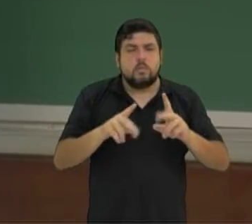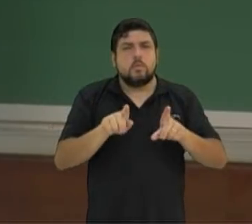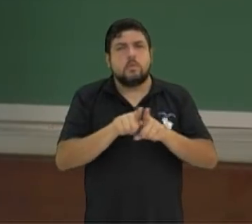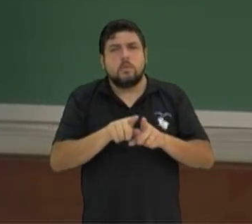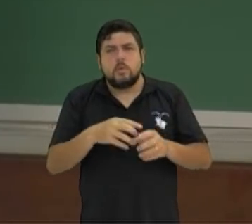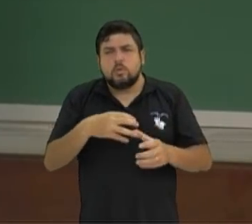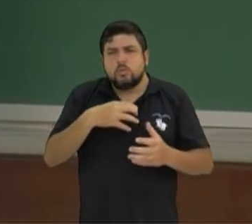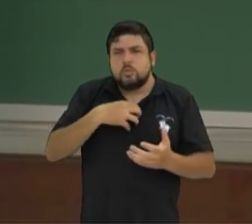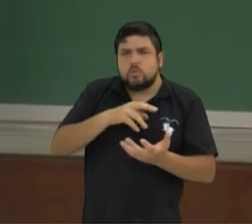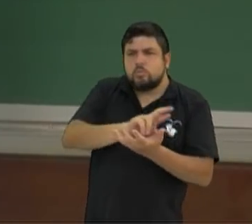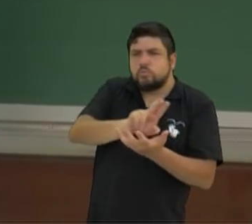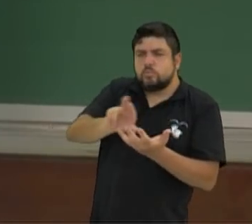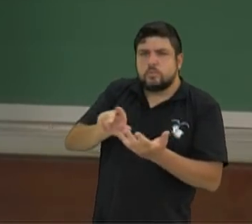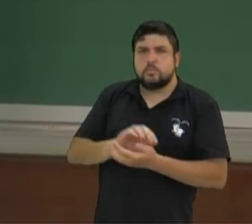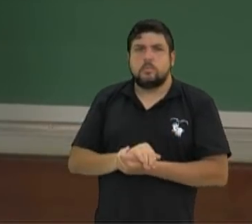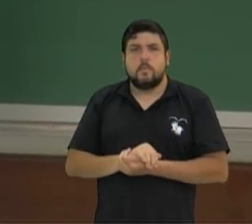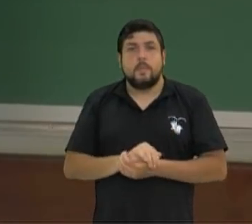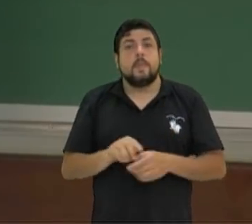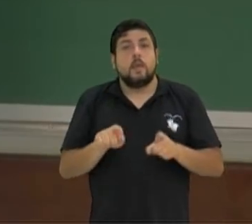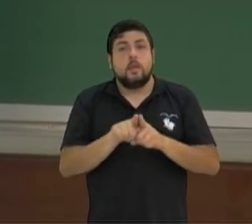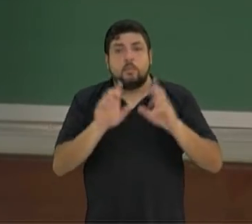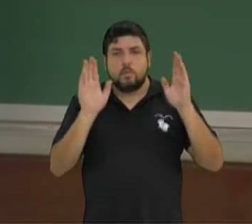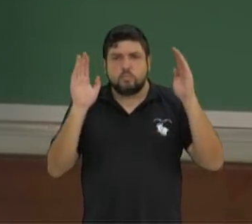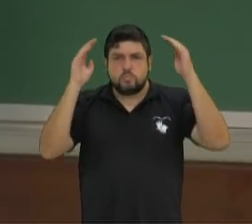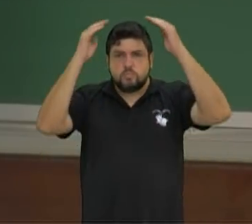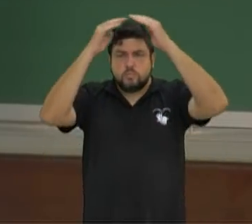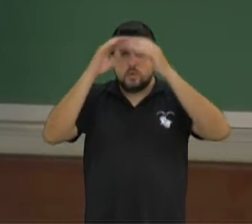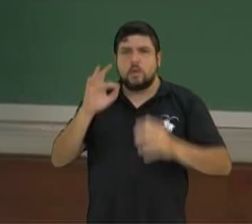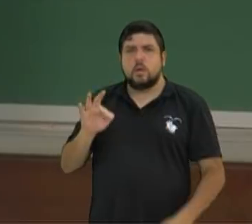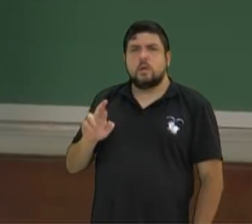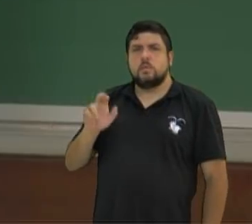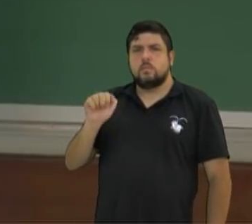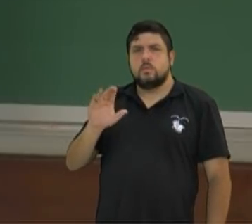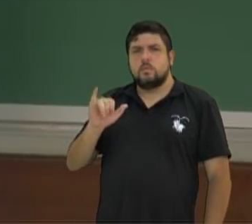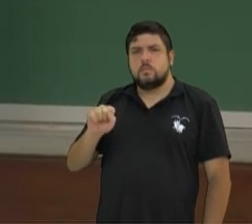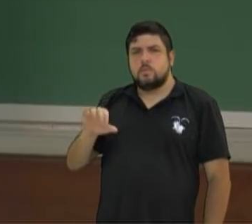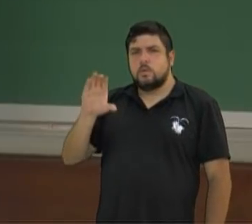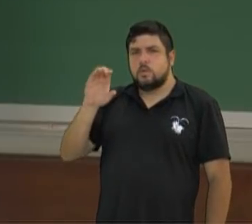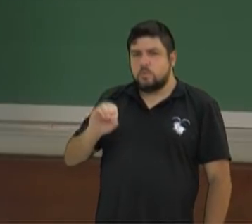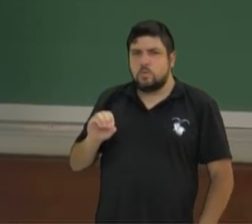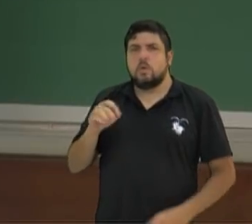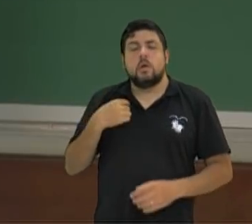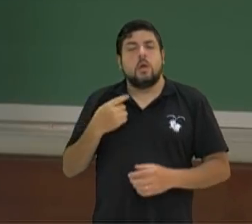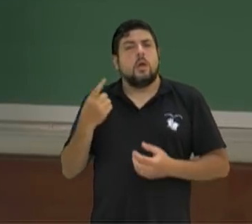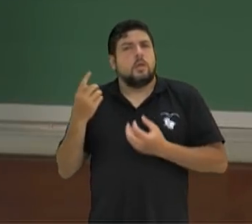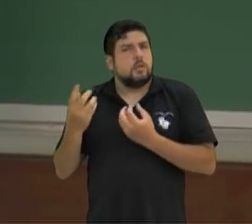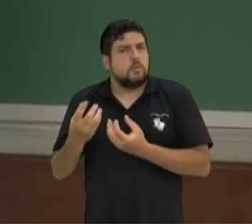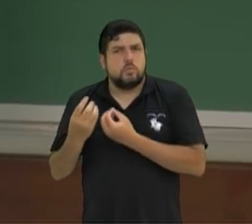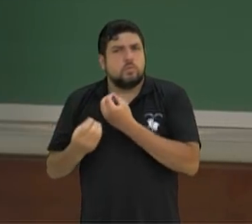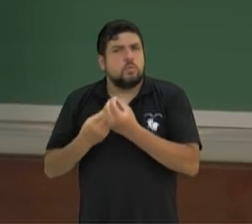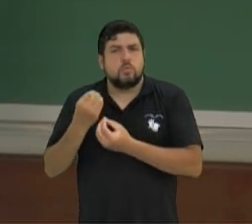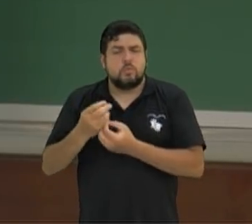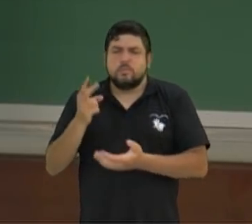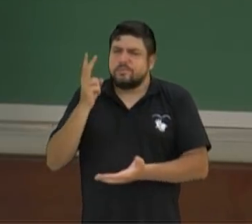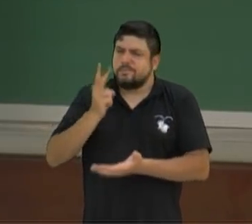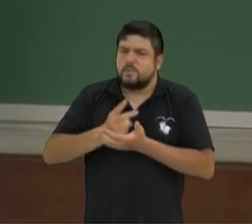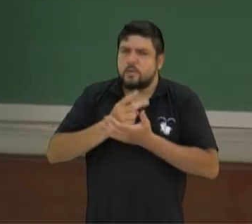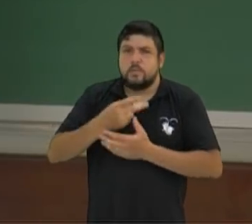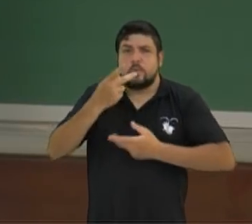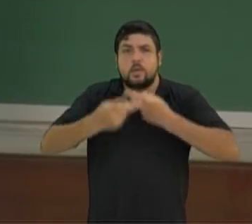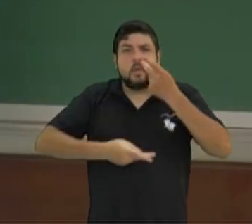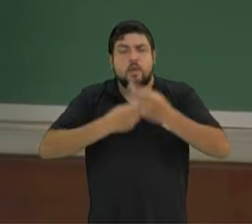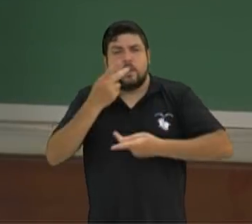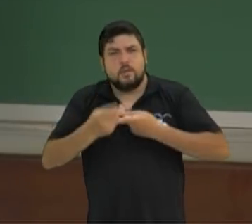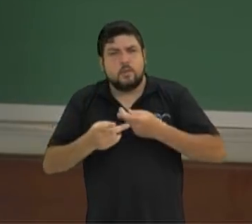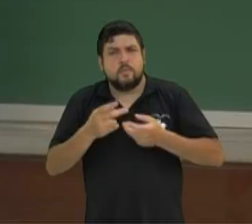O próprio Papa Francisco, atual Papa da Igreja Católica, é muito envolvido e sempre fala do respeito à diversidade.